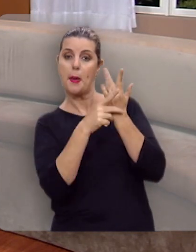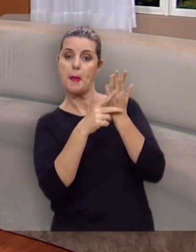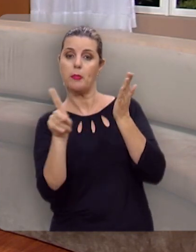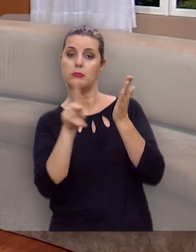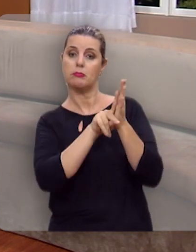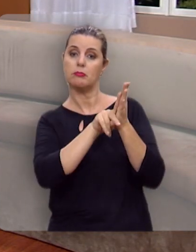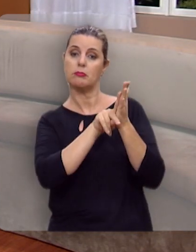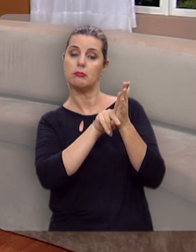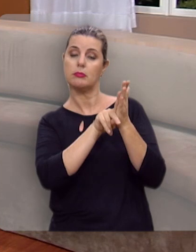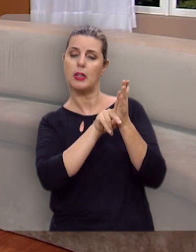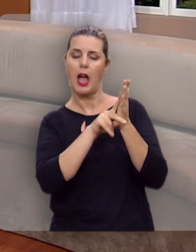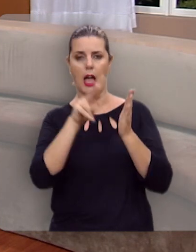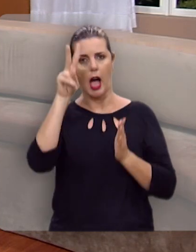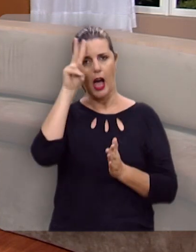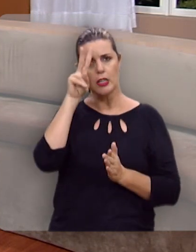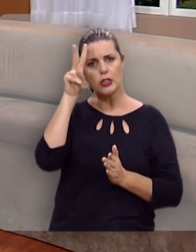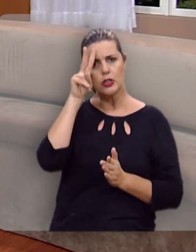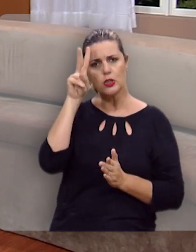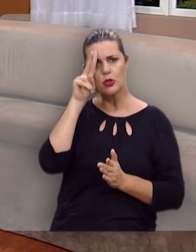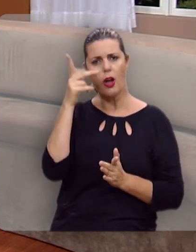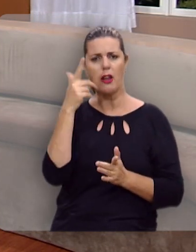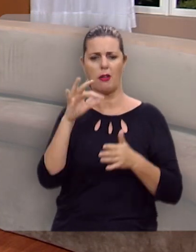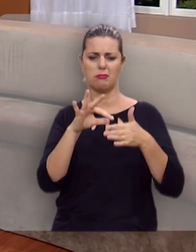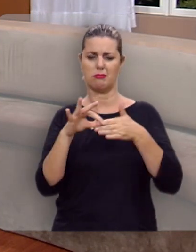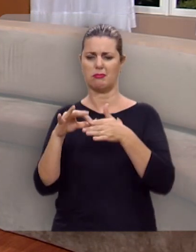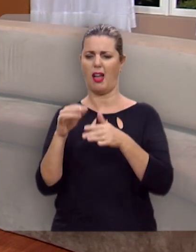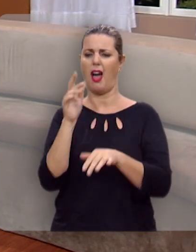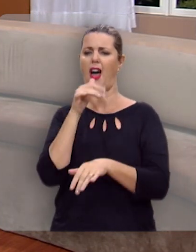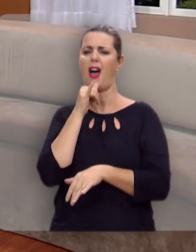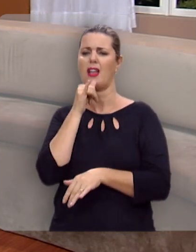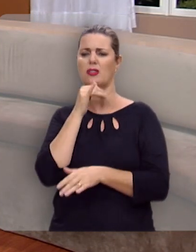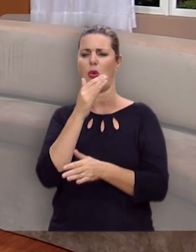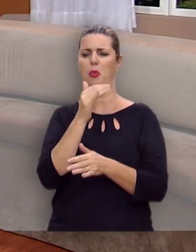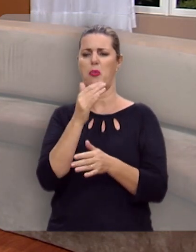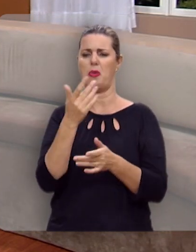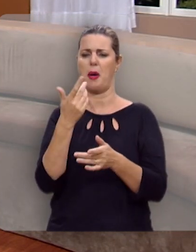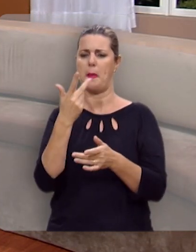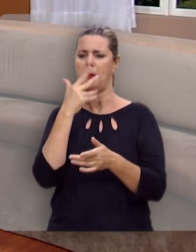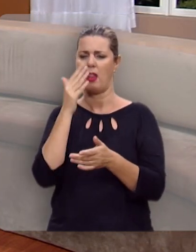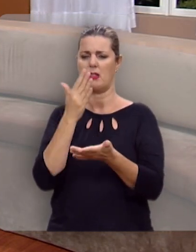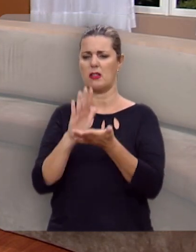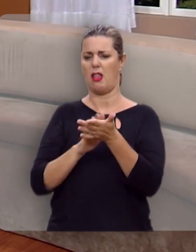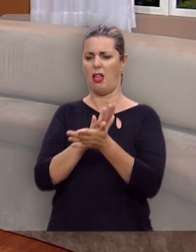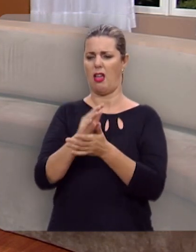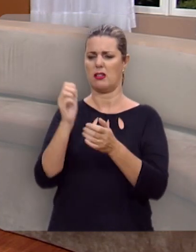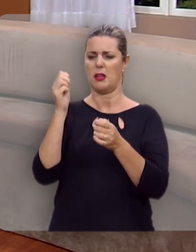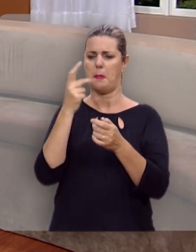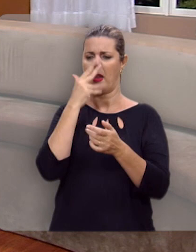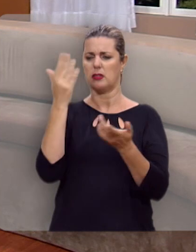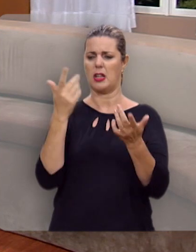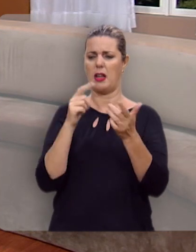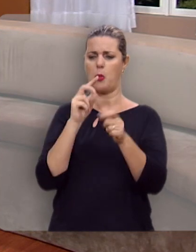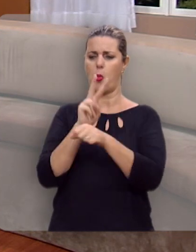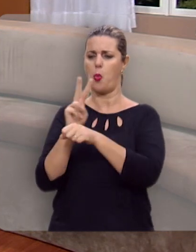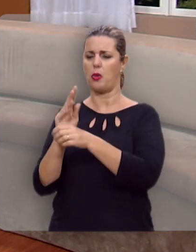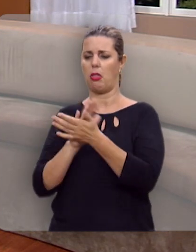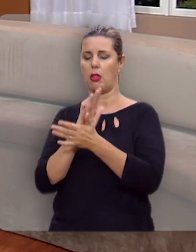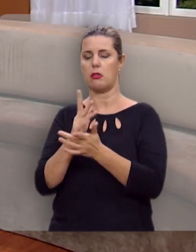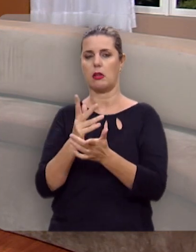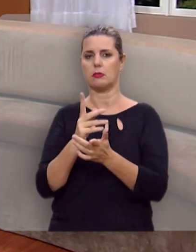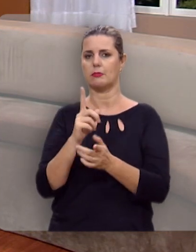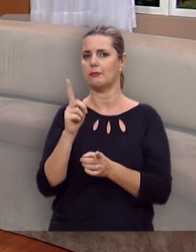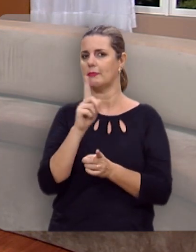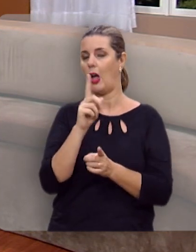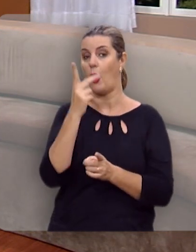suas mãos e que a história não está sem rumo como um caminhão sem freio ladeira abaixo. Entenda